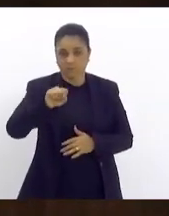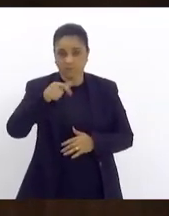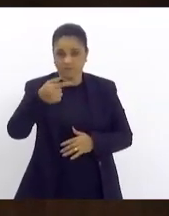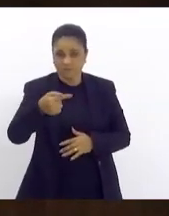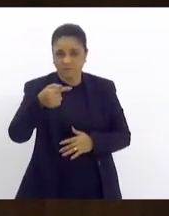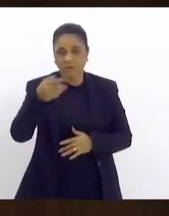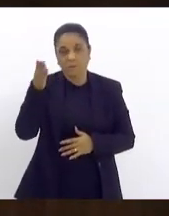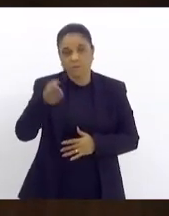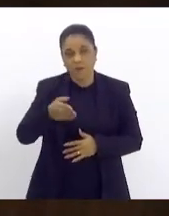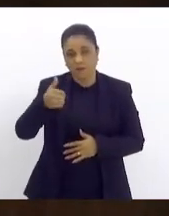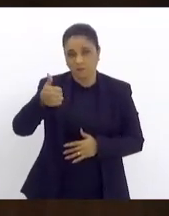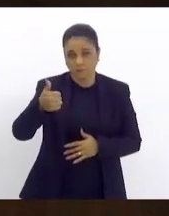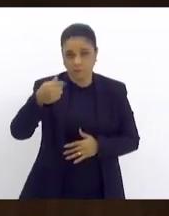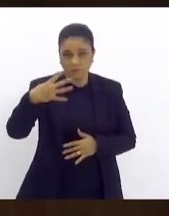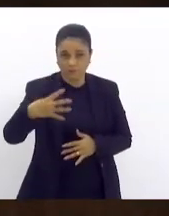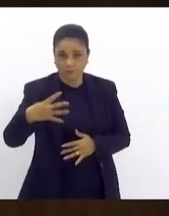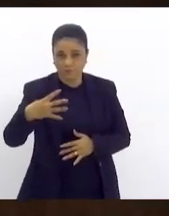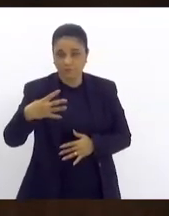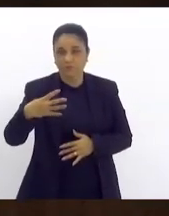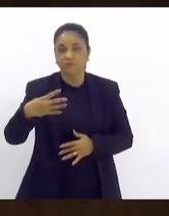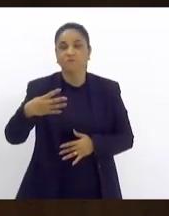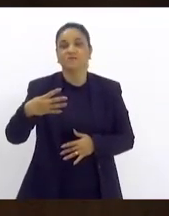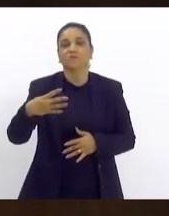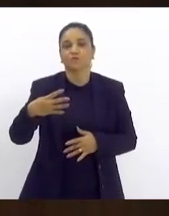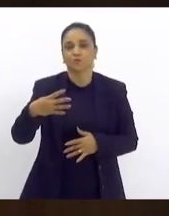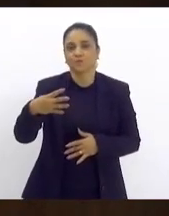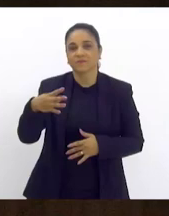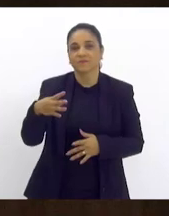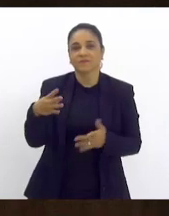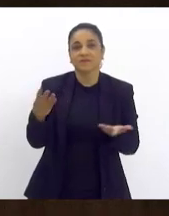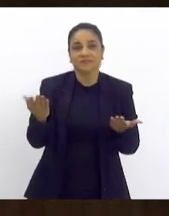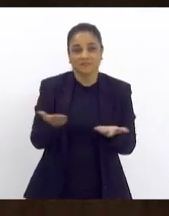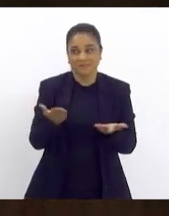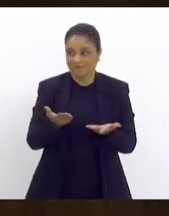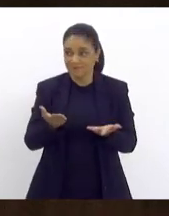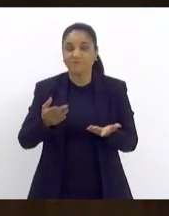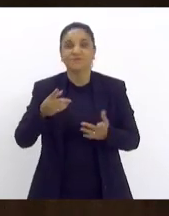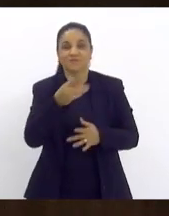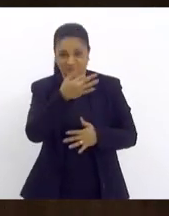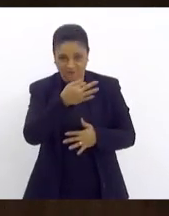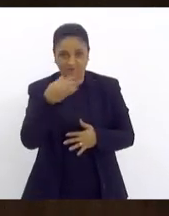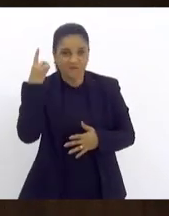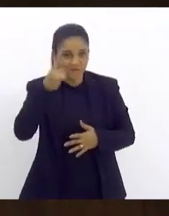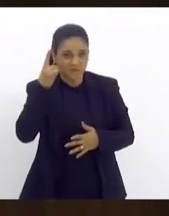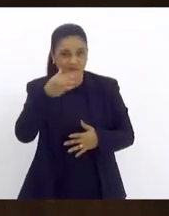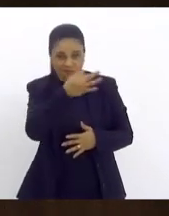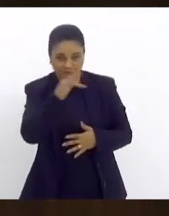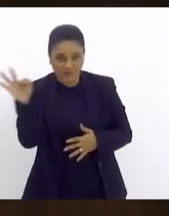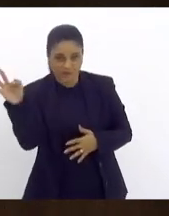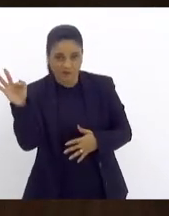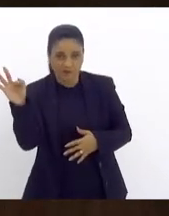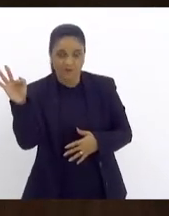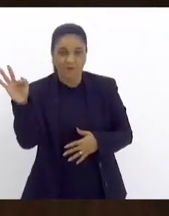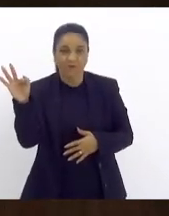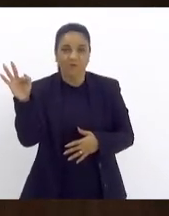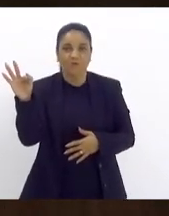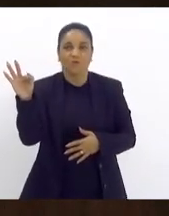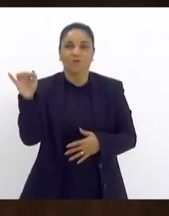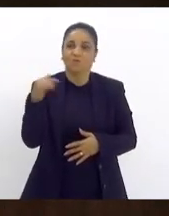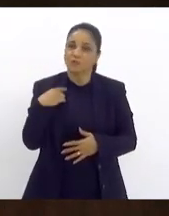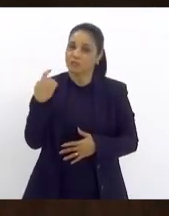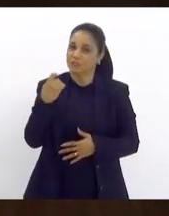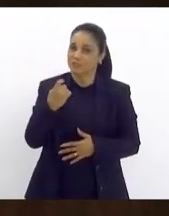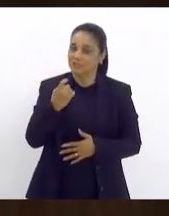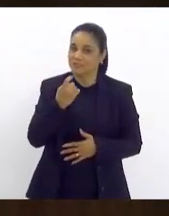2014 Então nossa querida deputada Federal Espero que a senhora não fique com ciúme